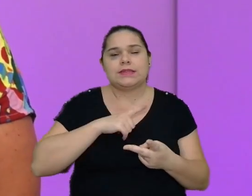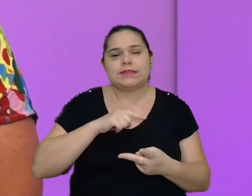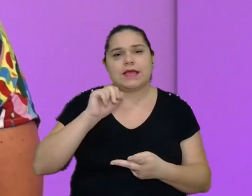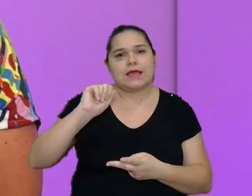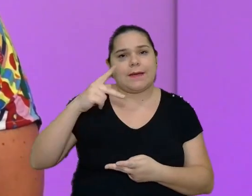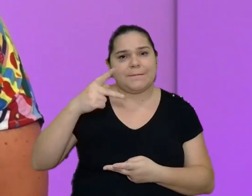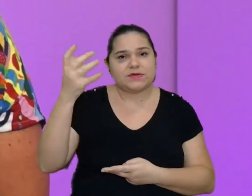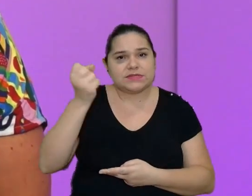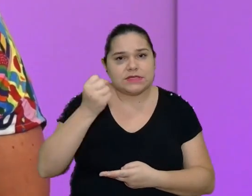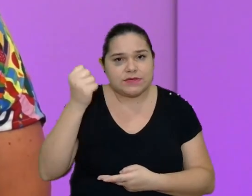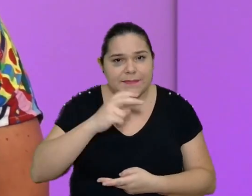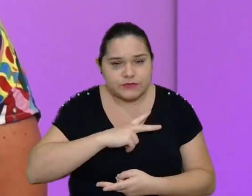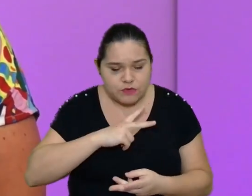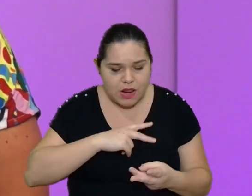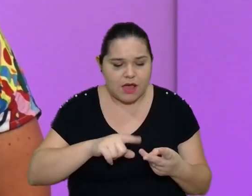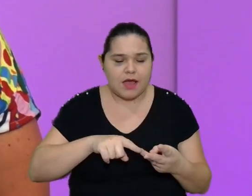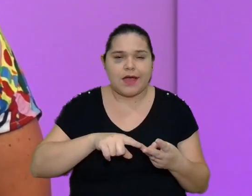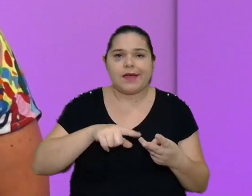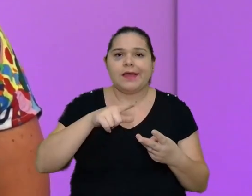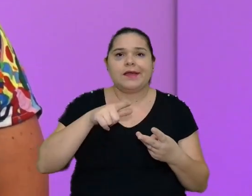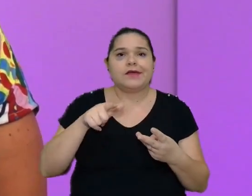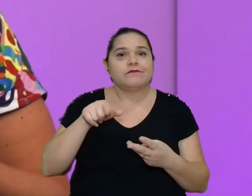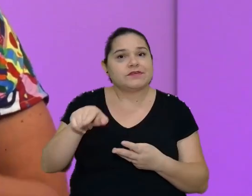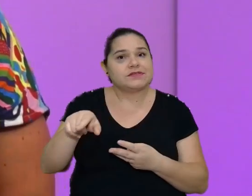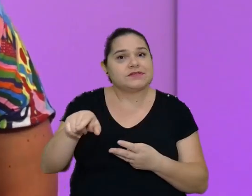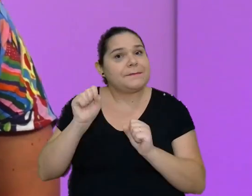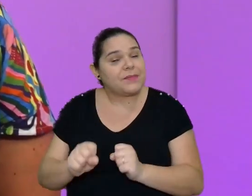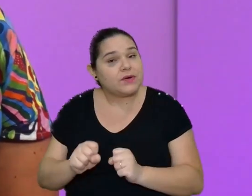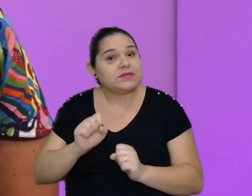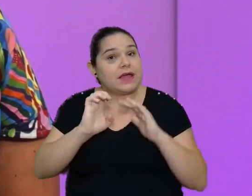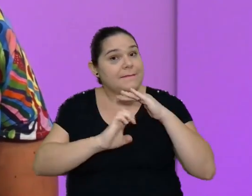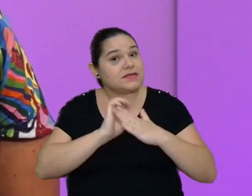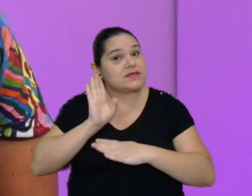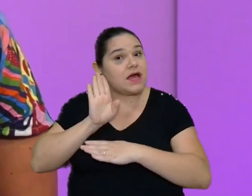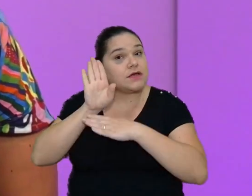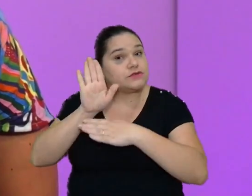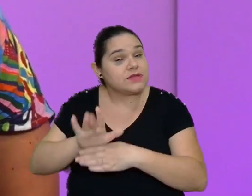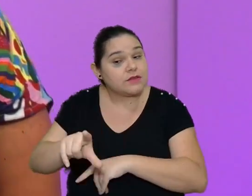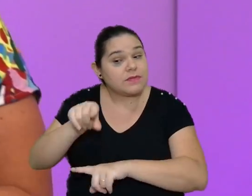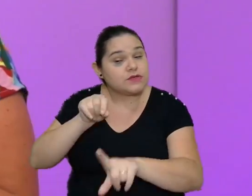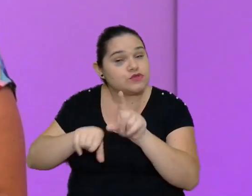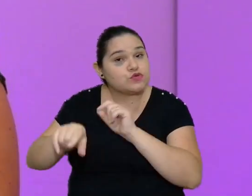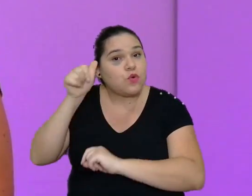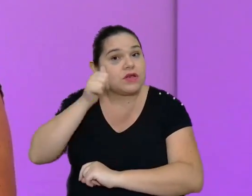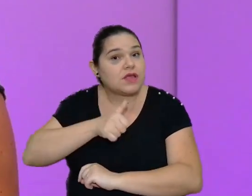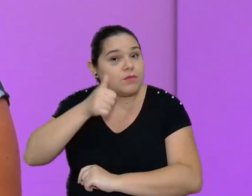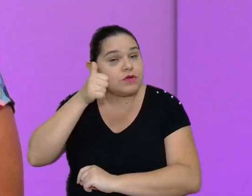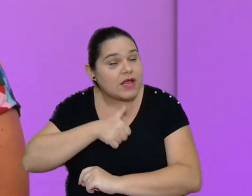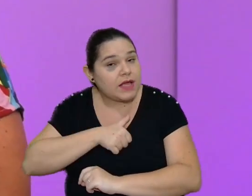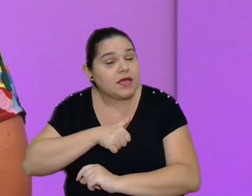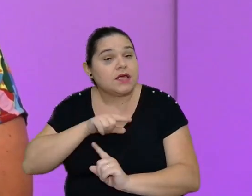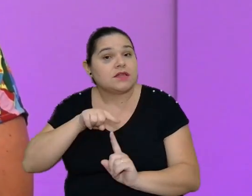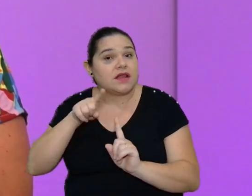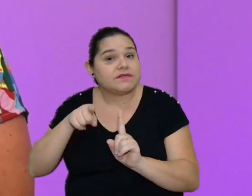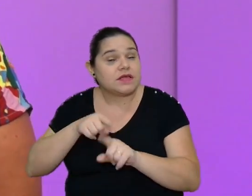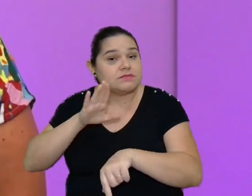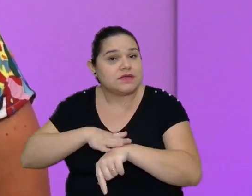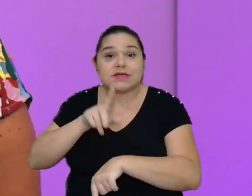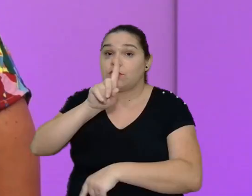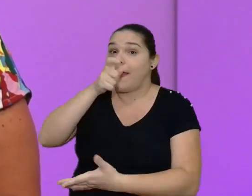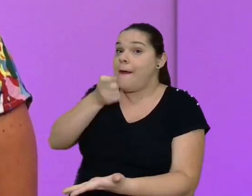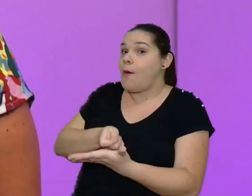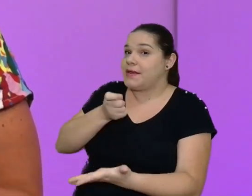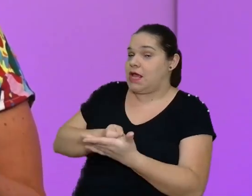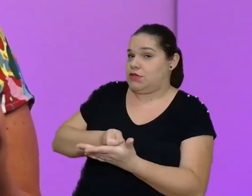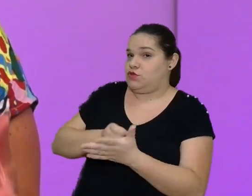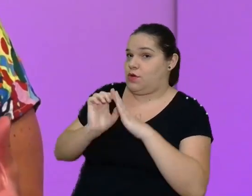também o benefício de ajudar esta jornada, que é uma decisão da mulher e não é imposto pela empresa, eu acho que